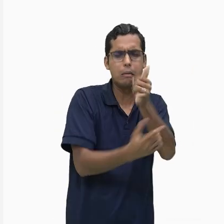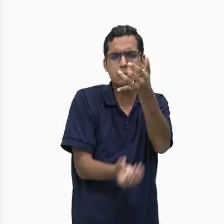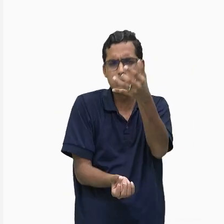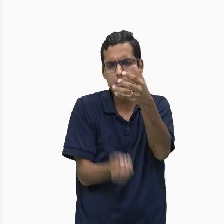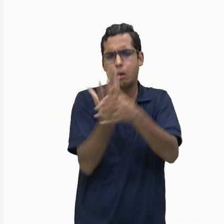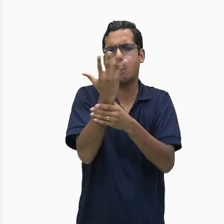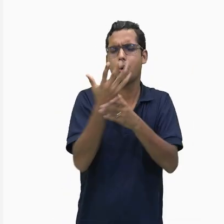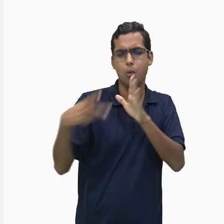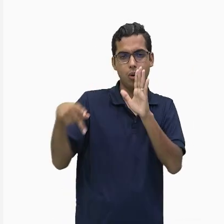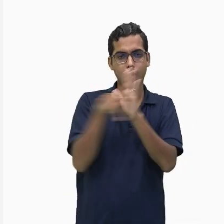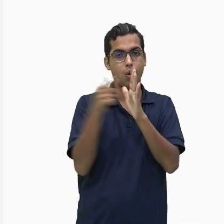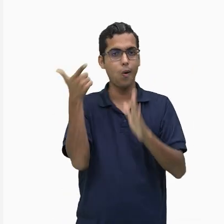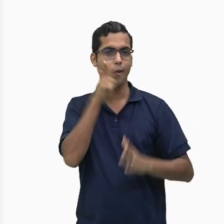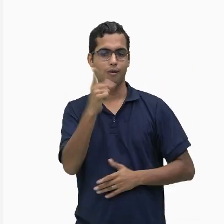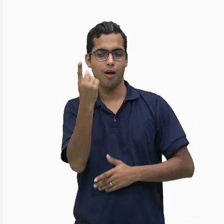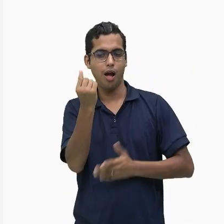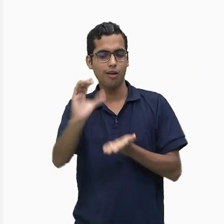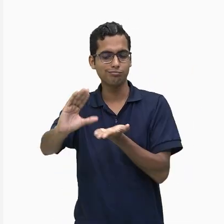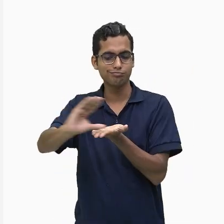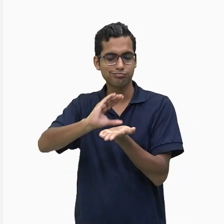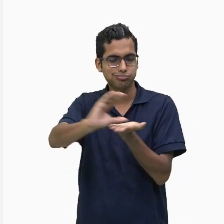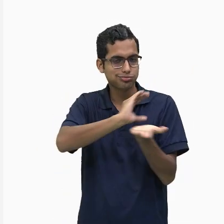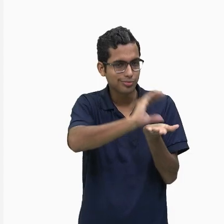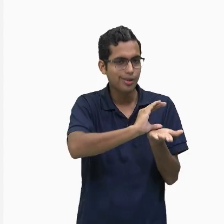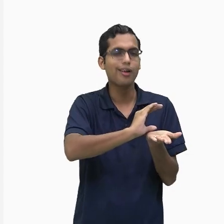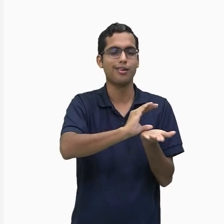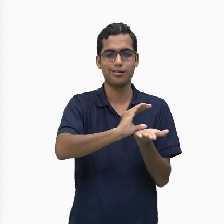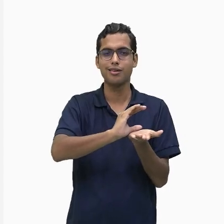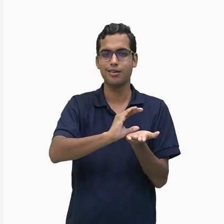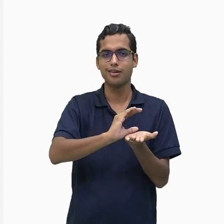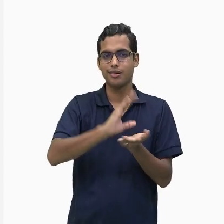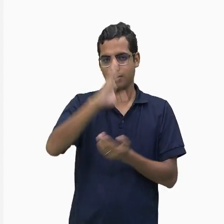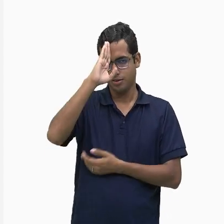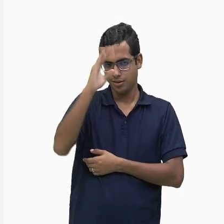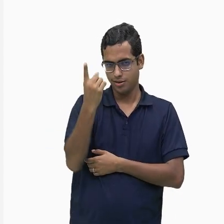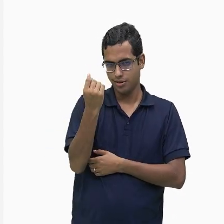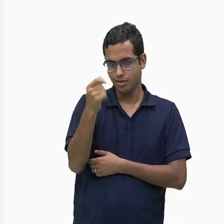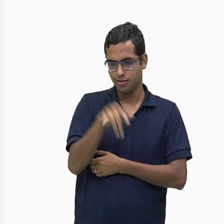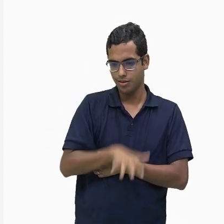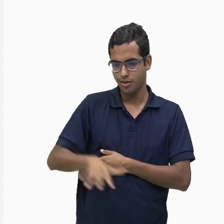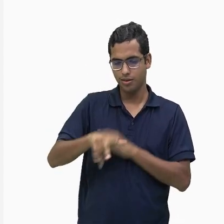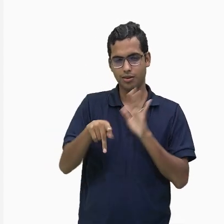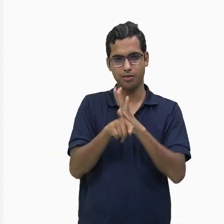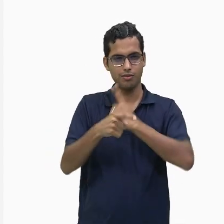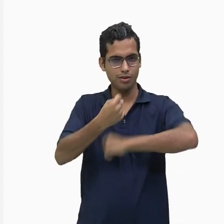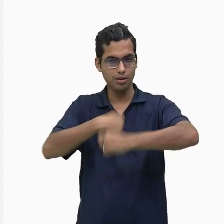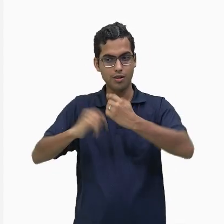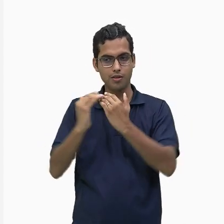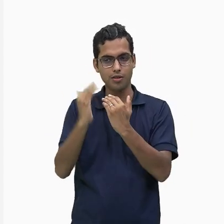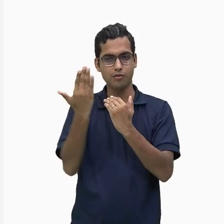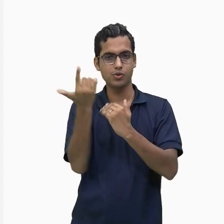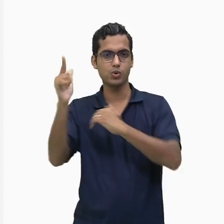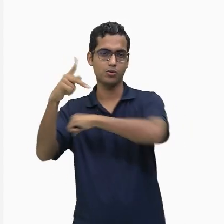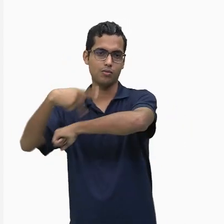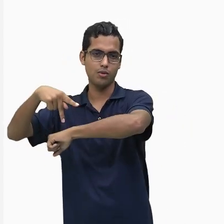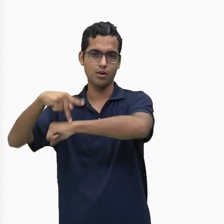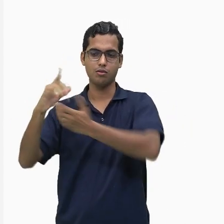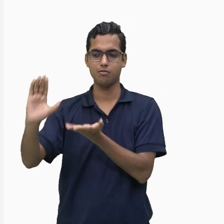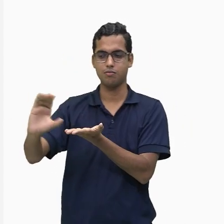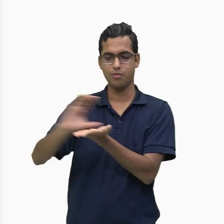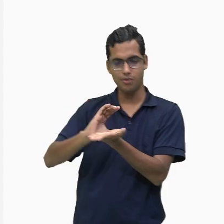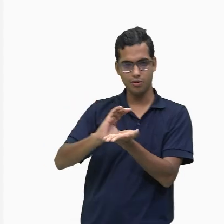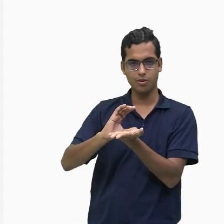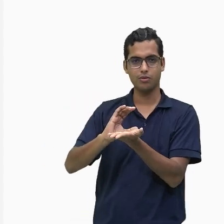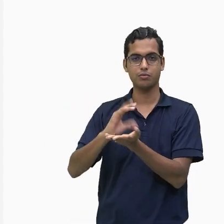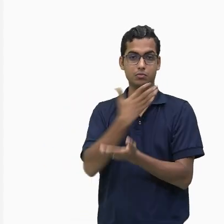atrair investimentos, principalmente na parte do dinheiro, investimentos estrangeiros, tá? Então, os